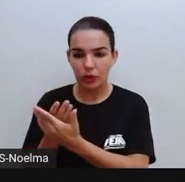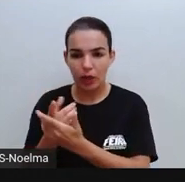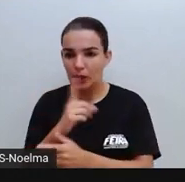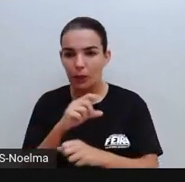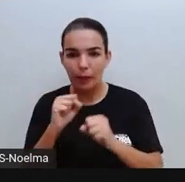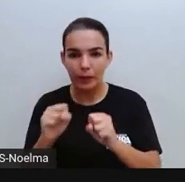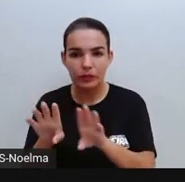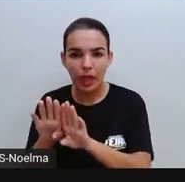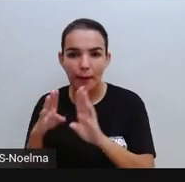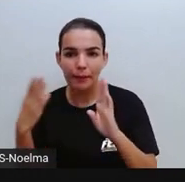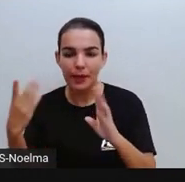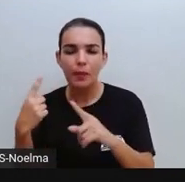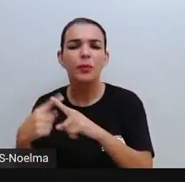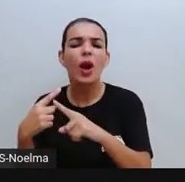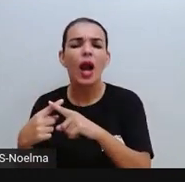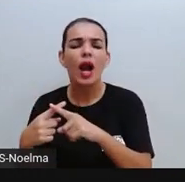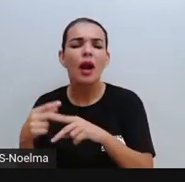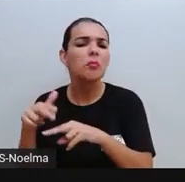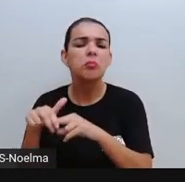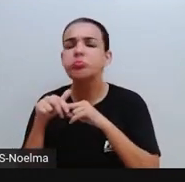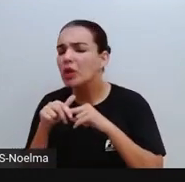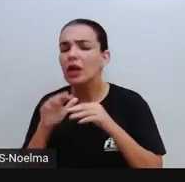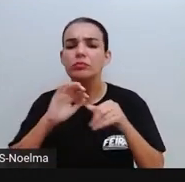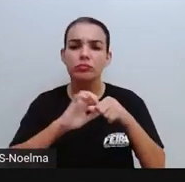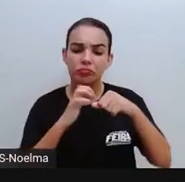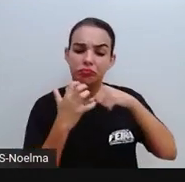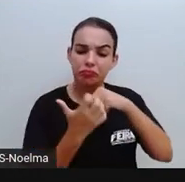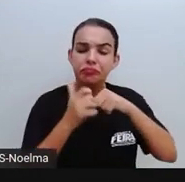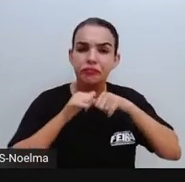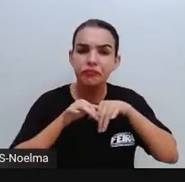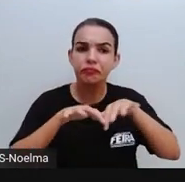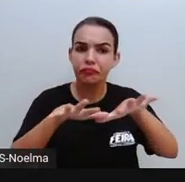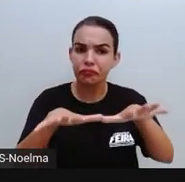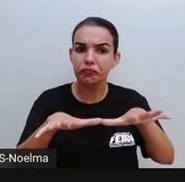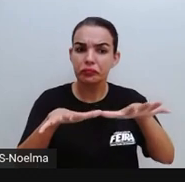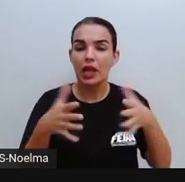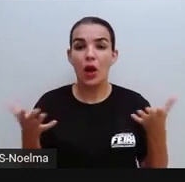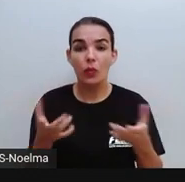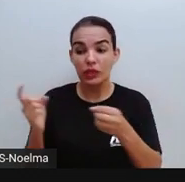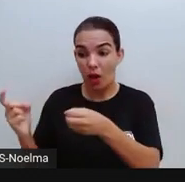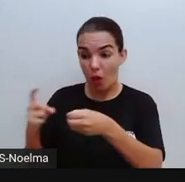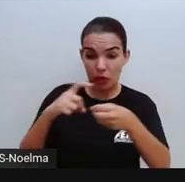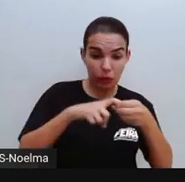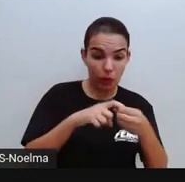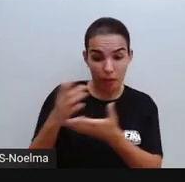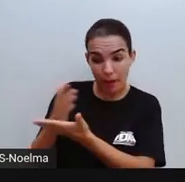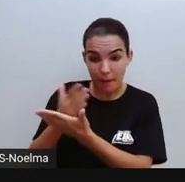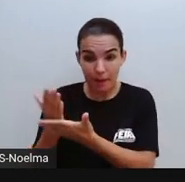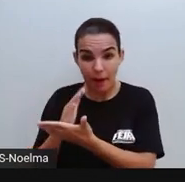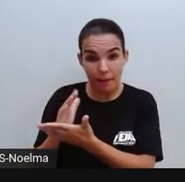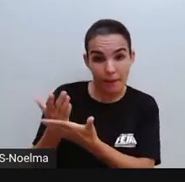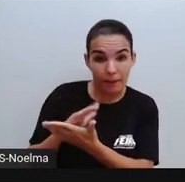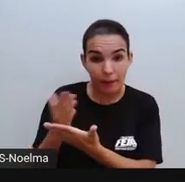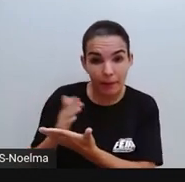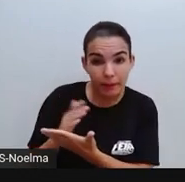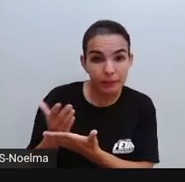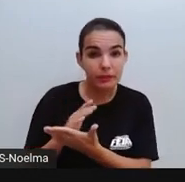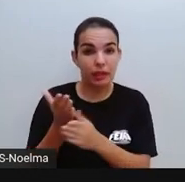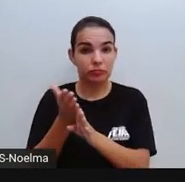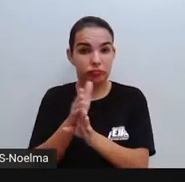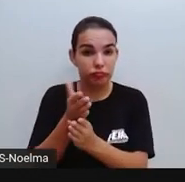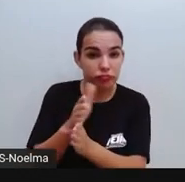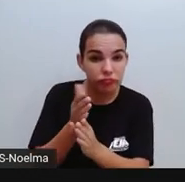por conta da pandemia né hoje a gente já teve um retorno aí e híbrido mais antes Nós não estávamos